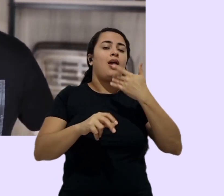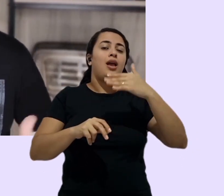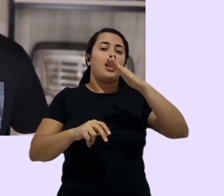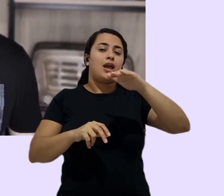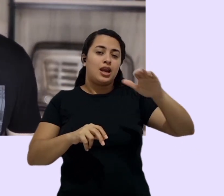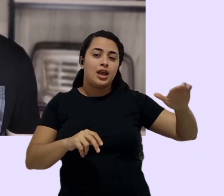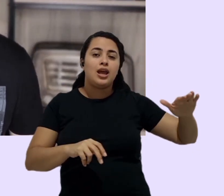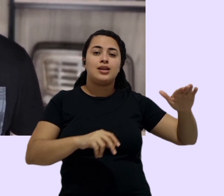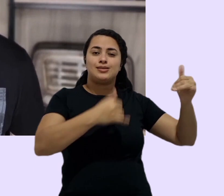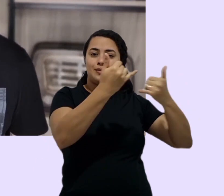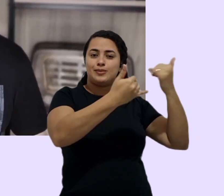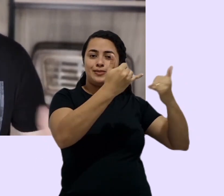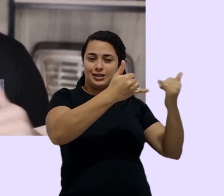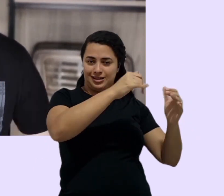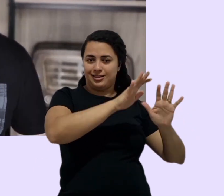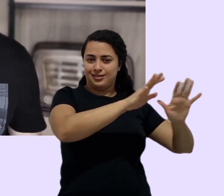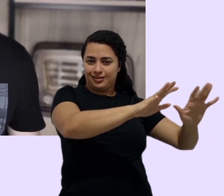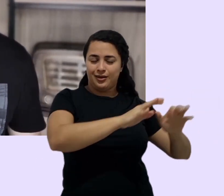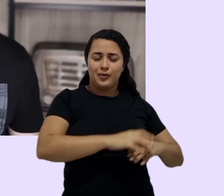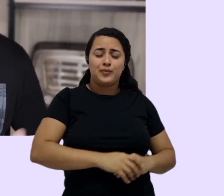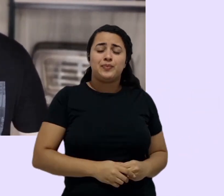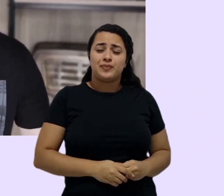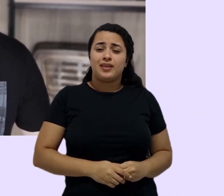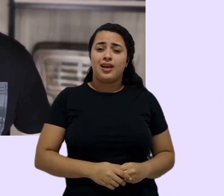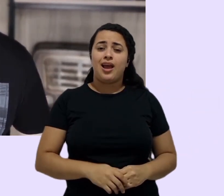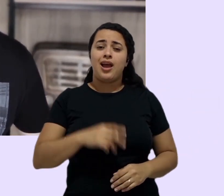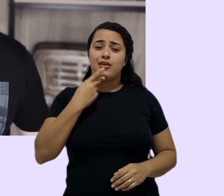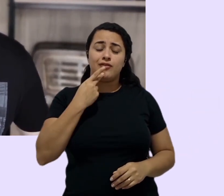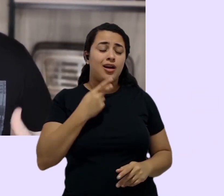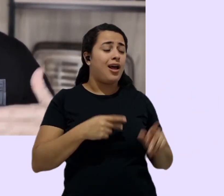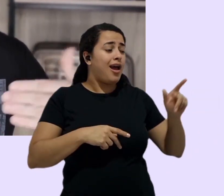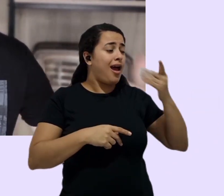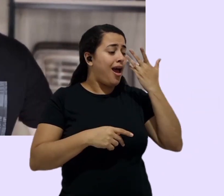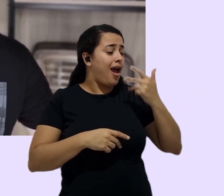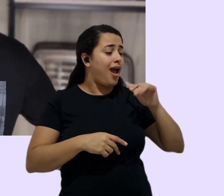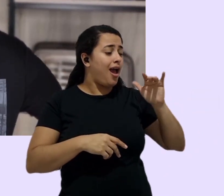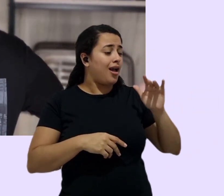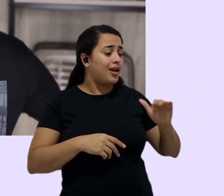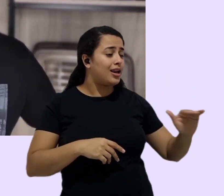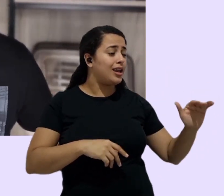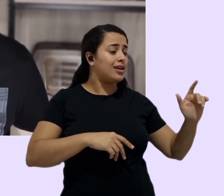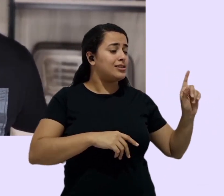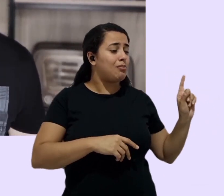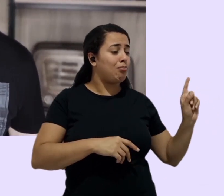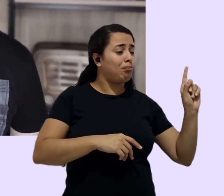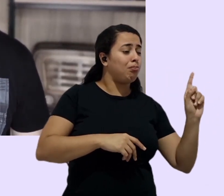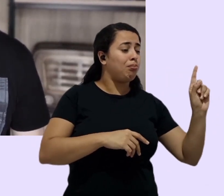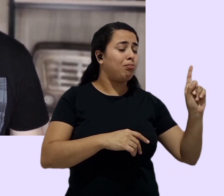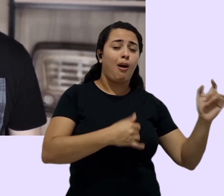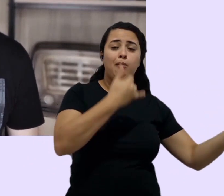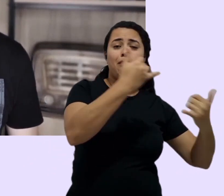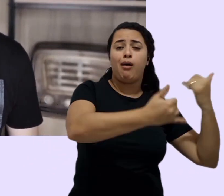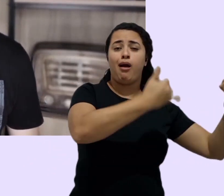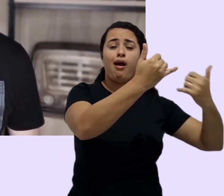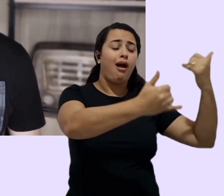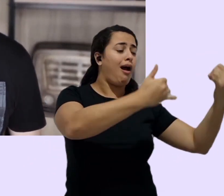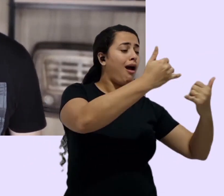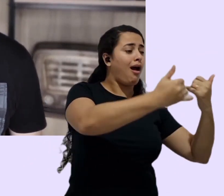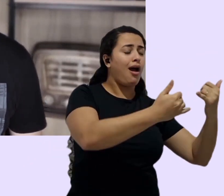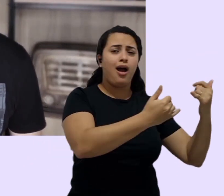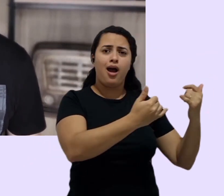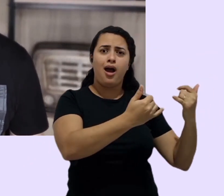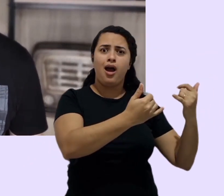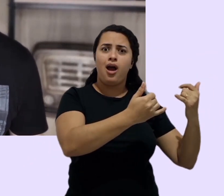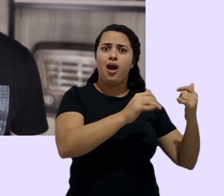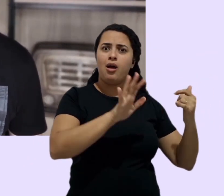bem cotidiano que a gente vê todo dia. Aí ele começa a relatar, a criança está lá na praça brincando com outras e de repente